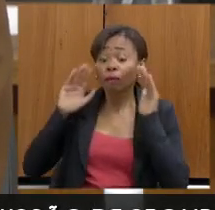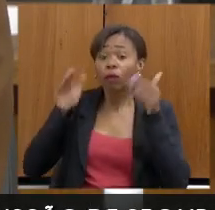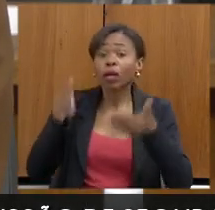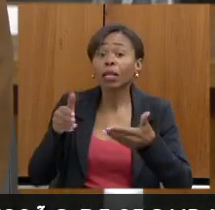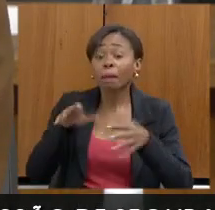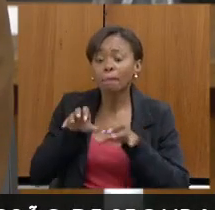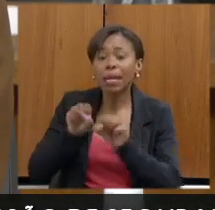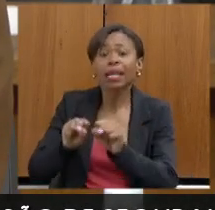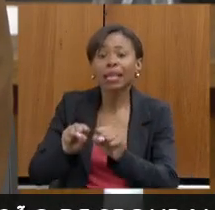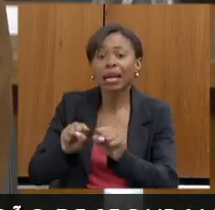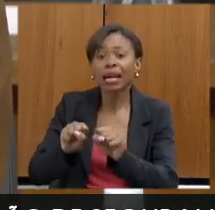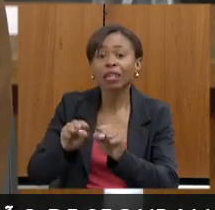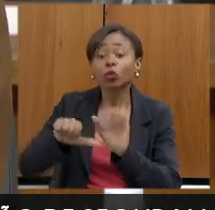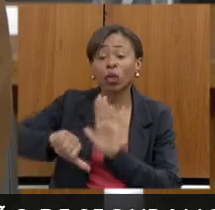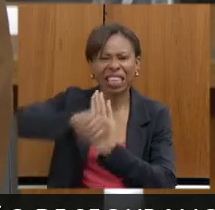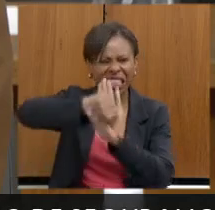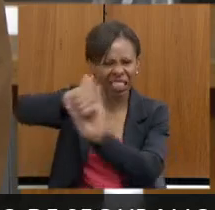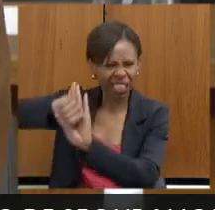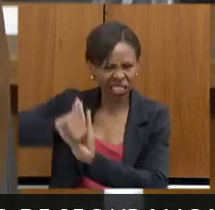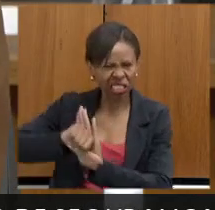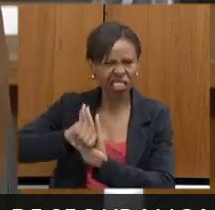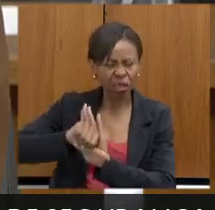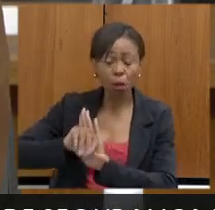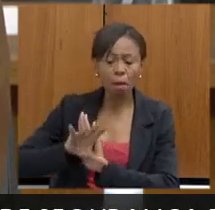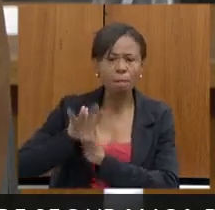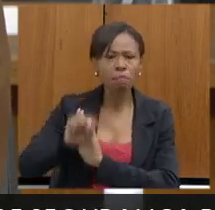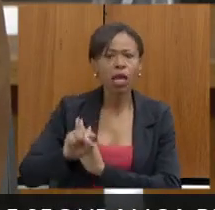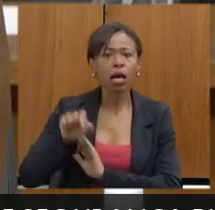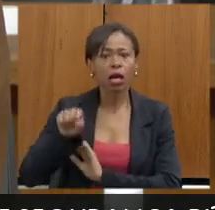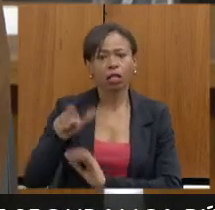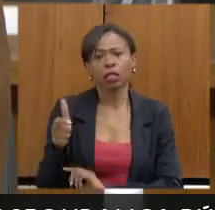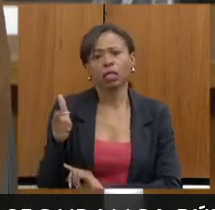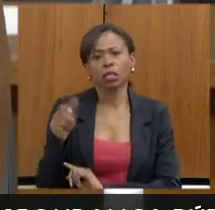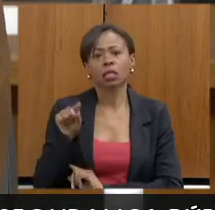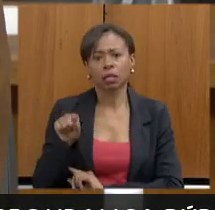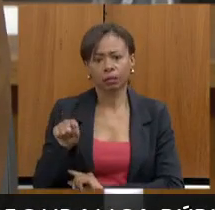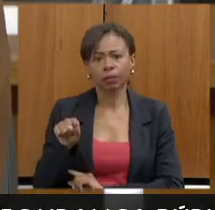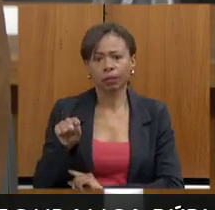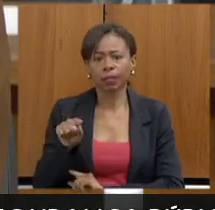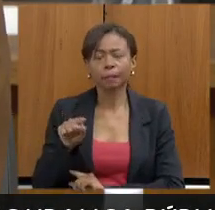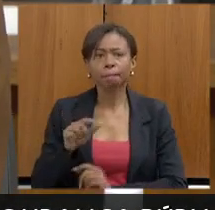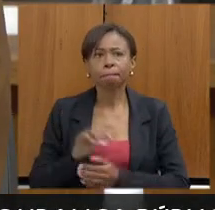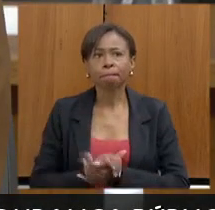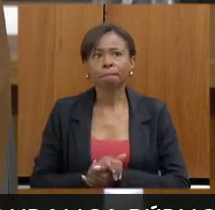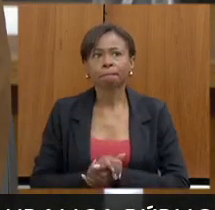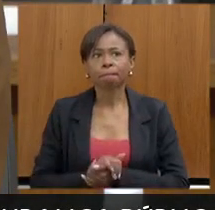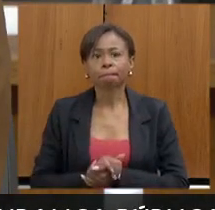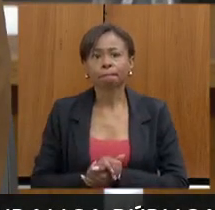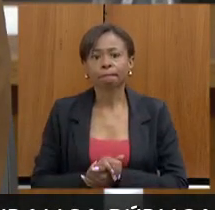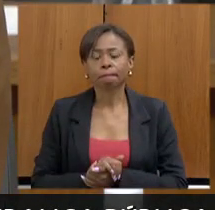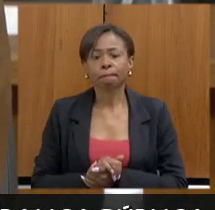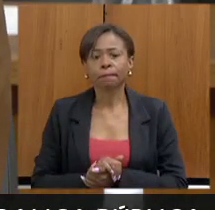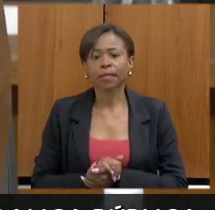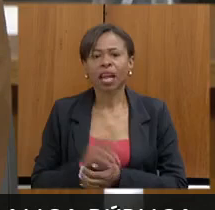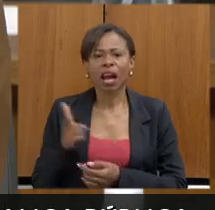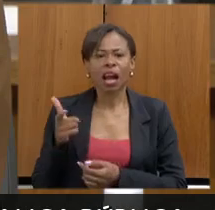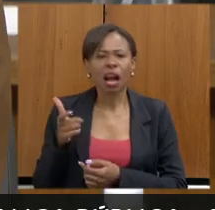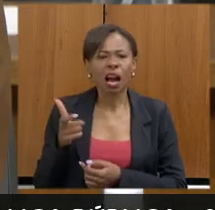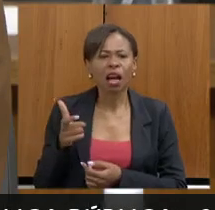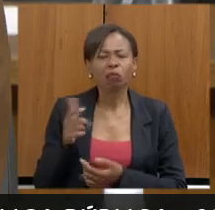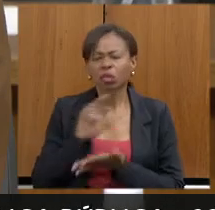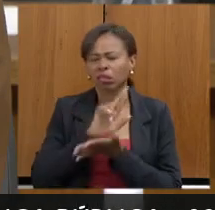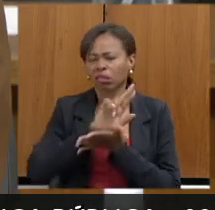com e inclusive né que a gente chama aí é uma taxa que a gente acompanha então armas granadas